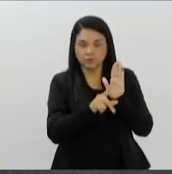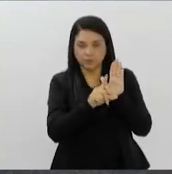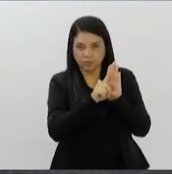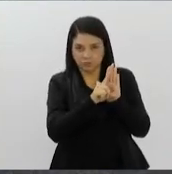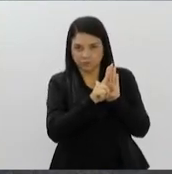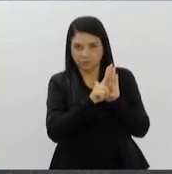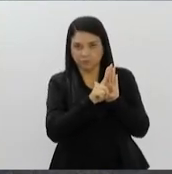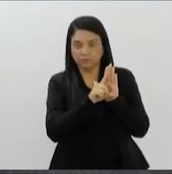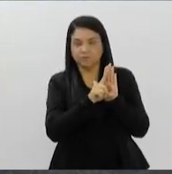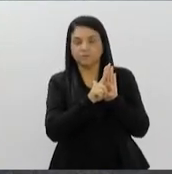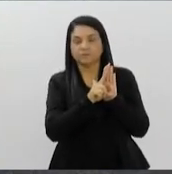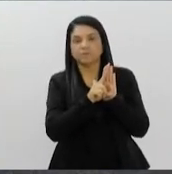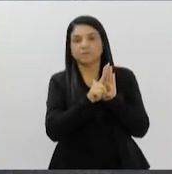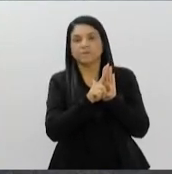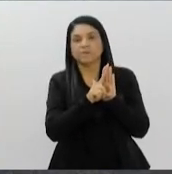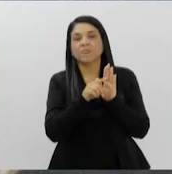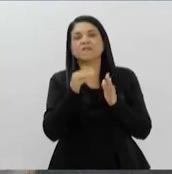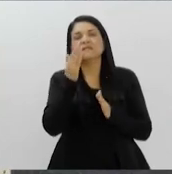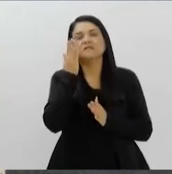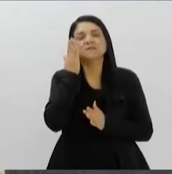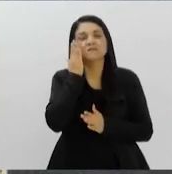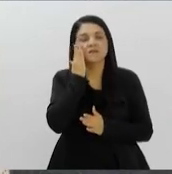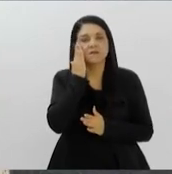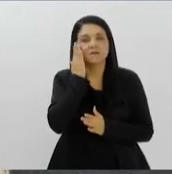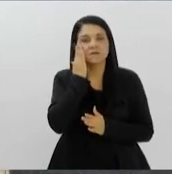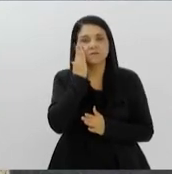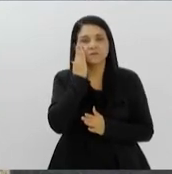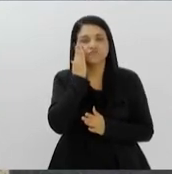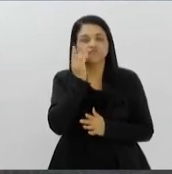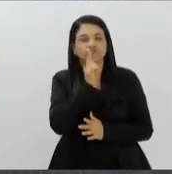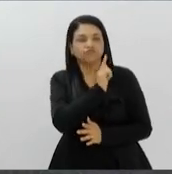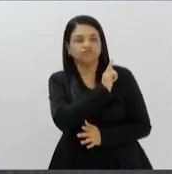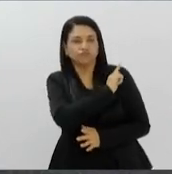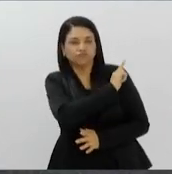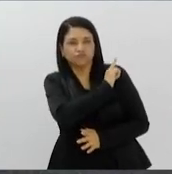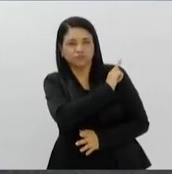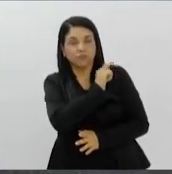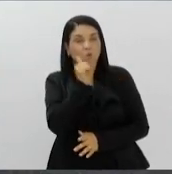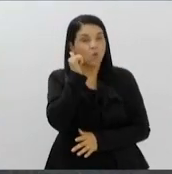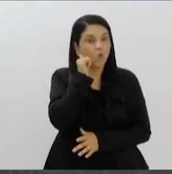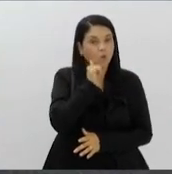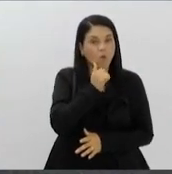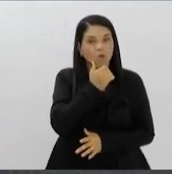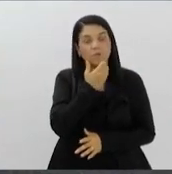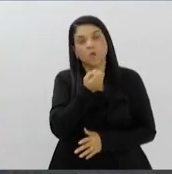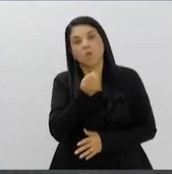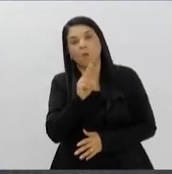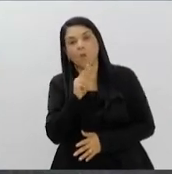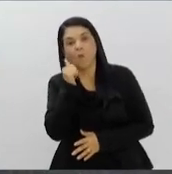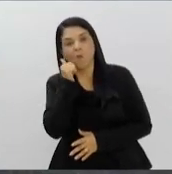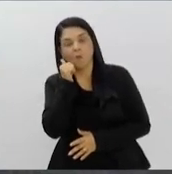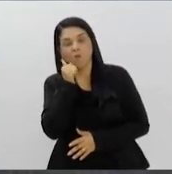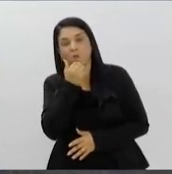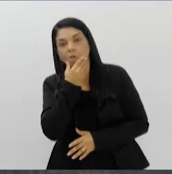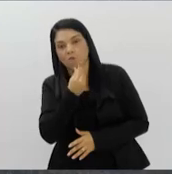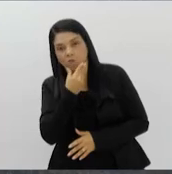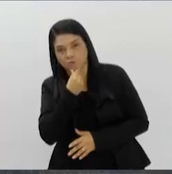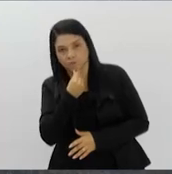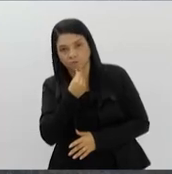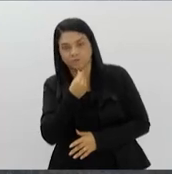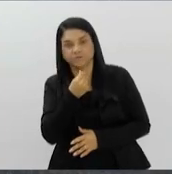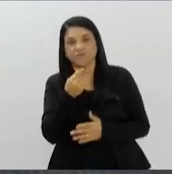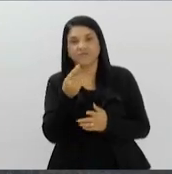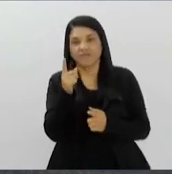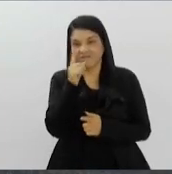esse, porque a gente sabe que um gestor e uma gestora, quando comete algum erro,